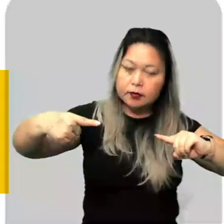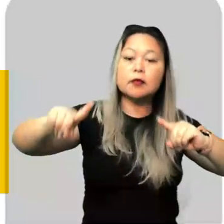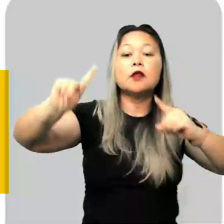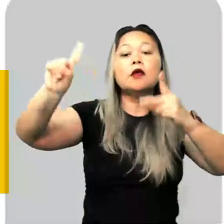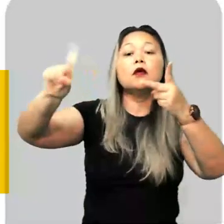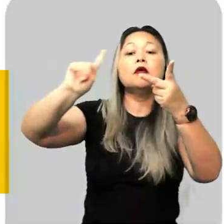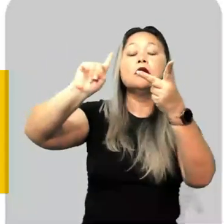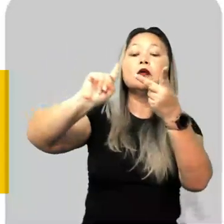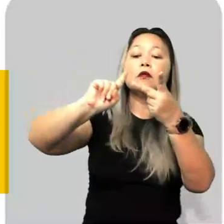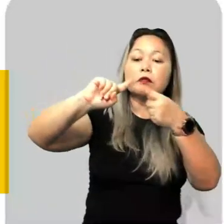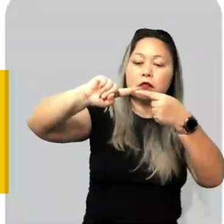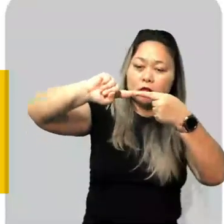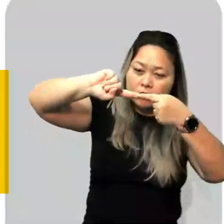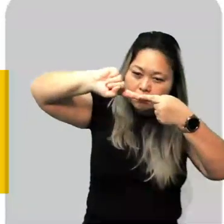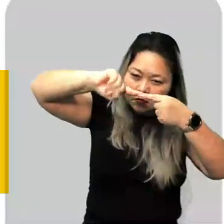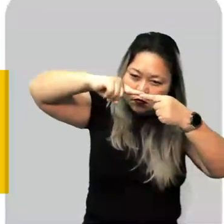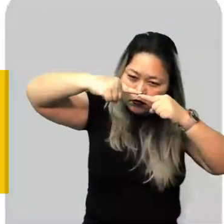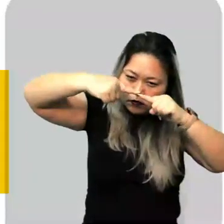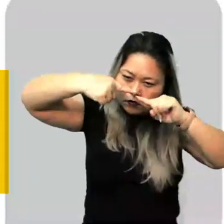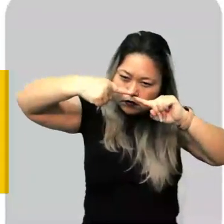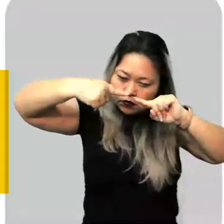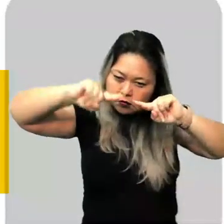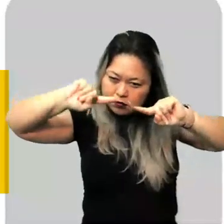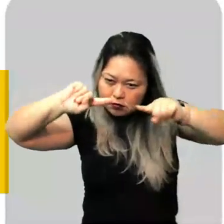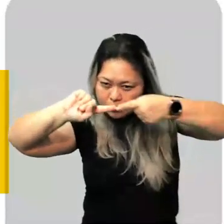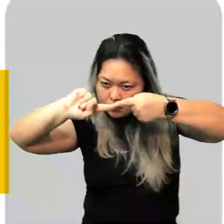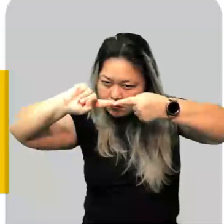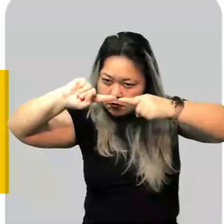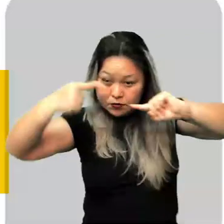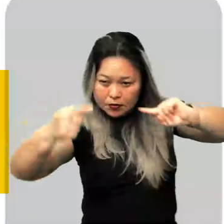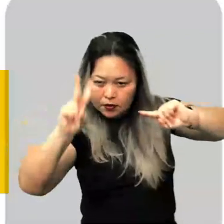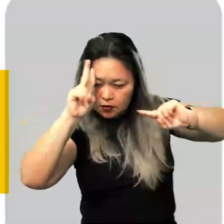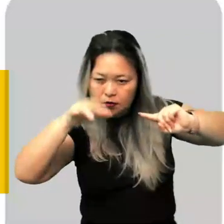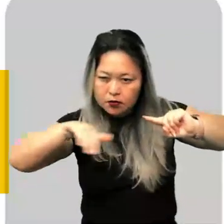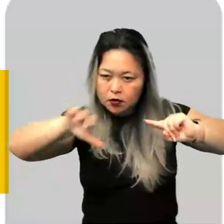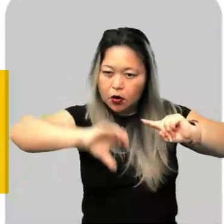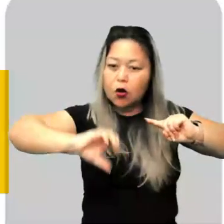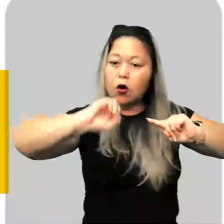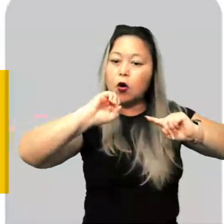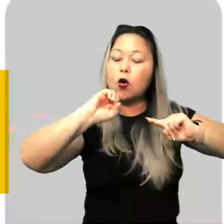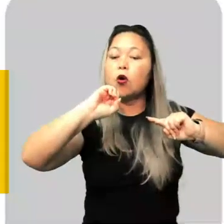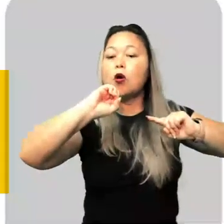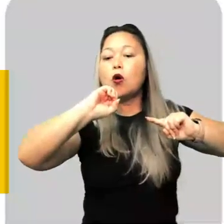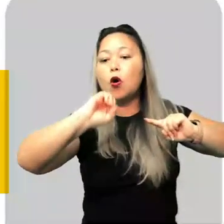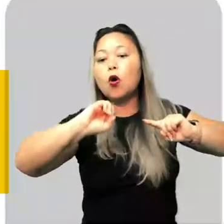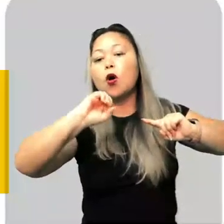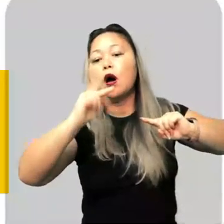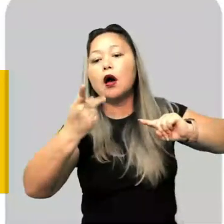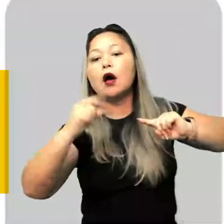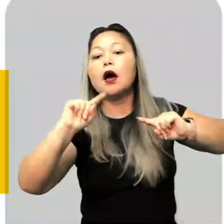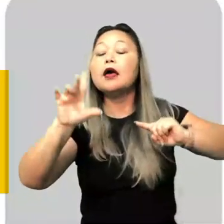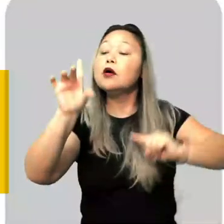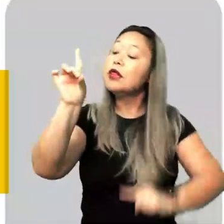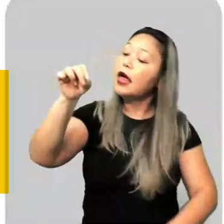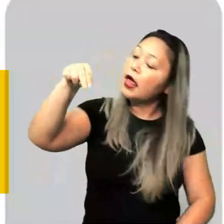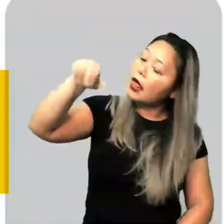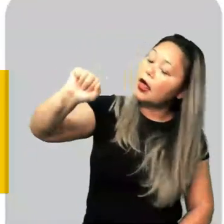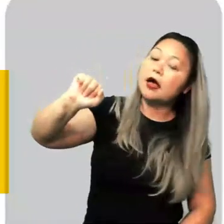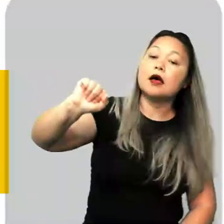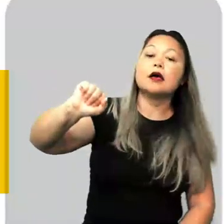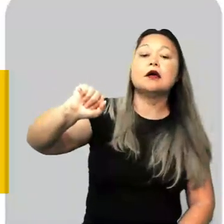ribonucleico, que tem aquele grupo hidroxila, lembram? O OH, e o DNA